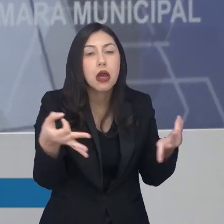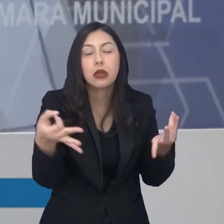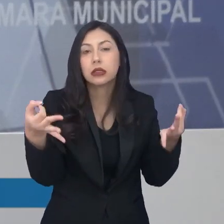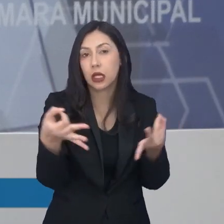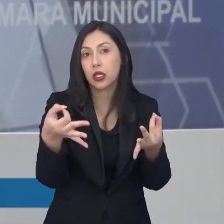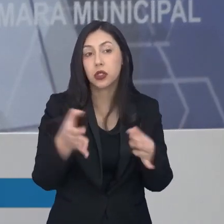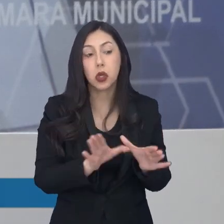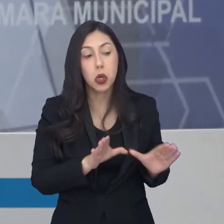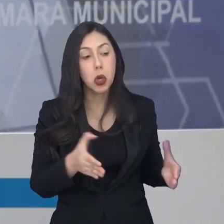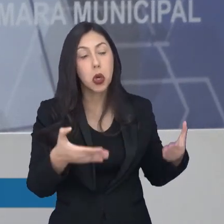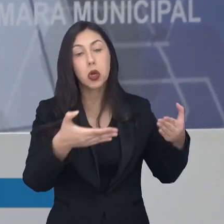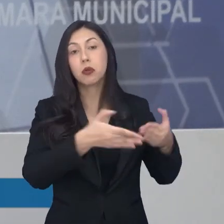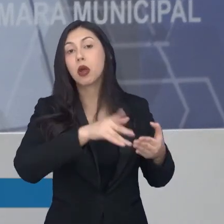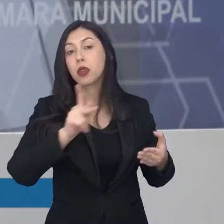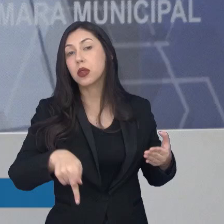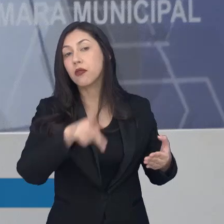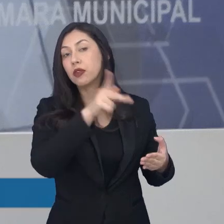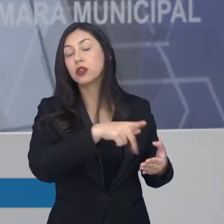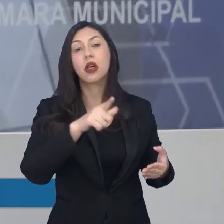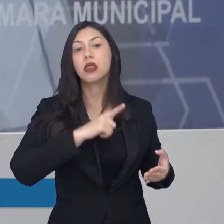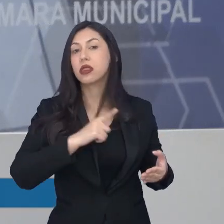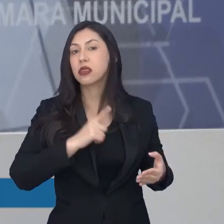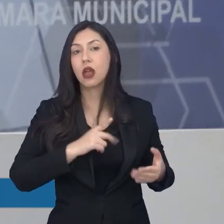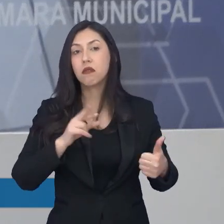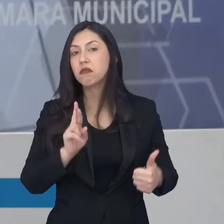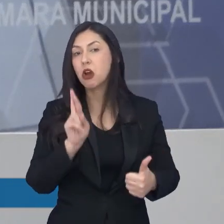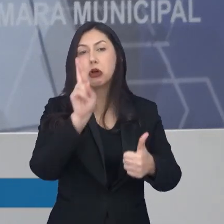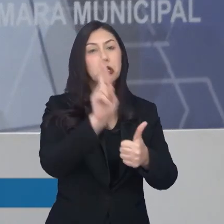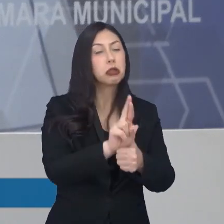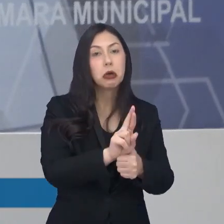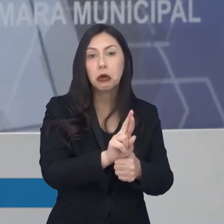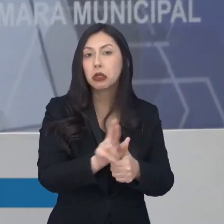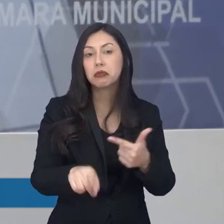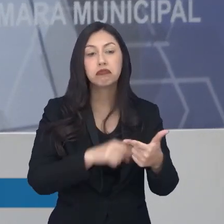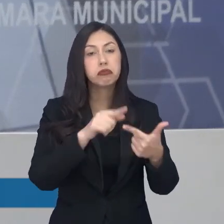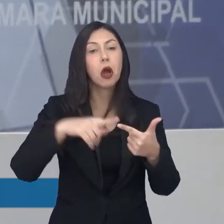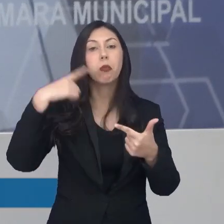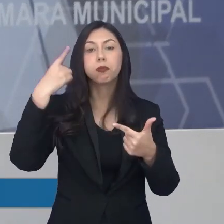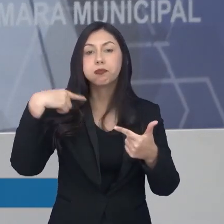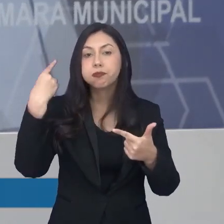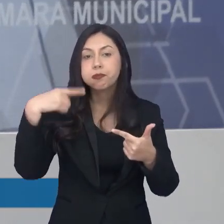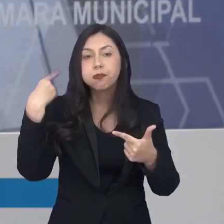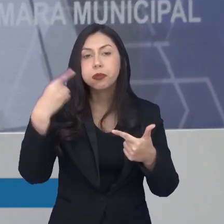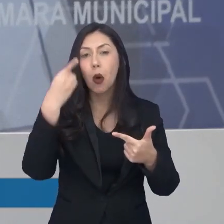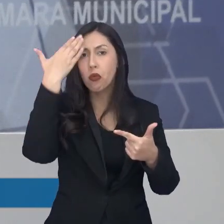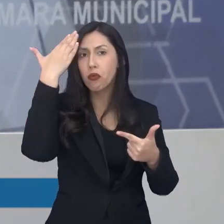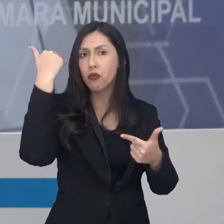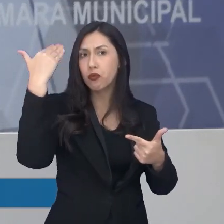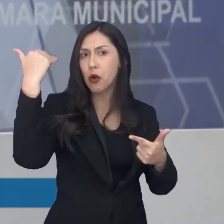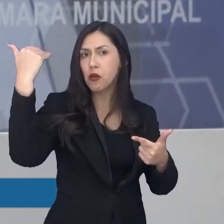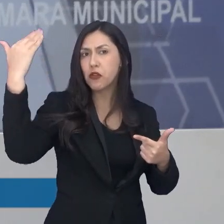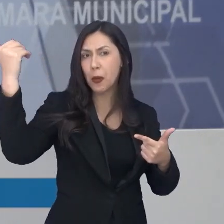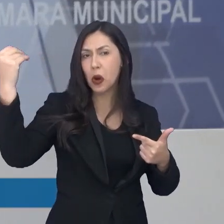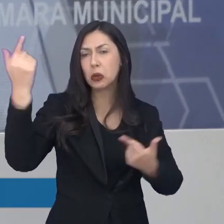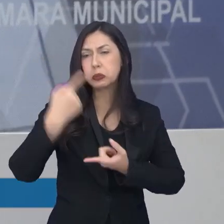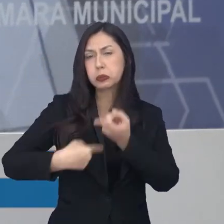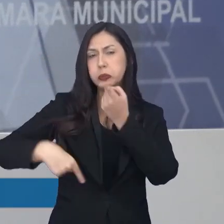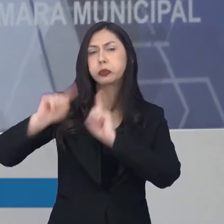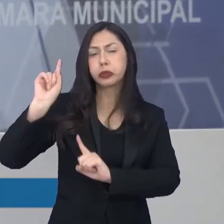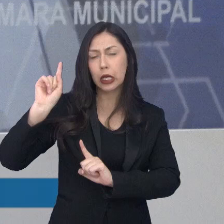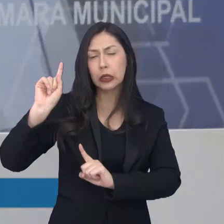corpo docente é formado por procuradores de justiça, advogados bem-sucedidos nas suas áreas